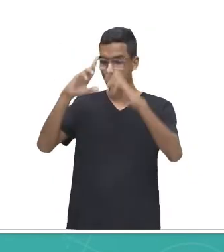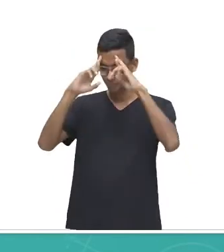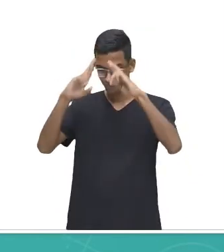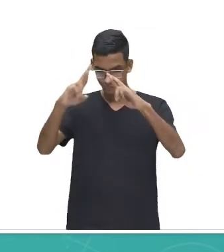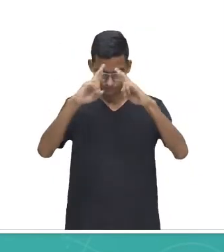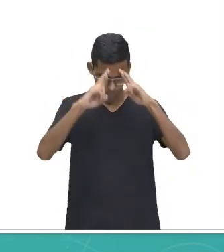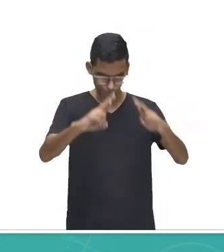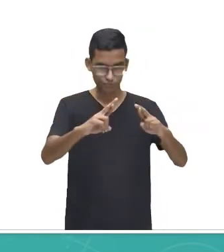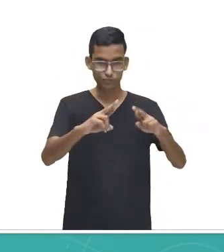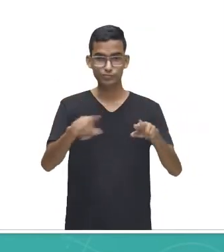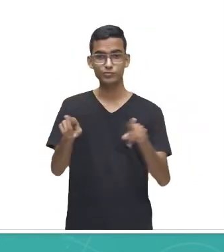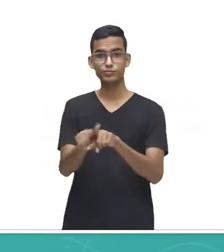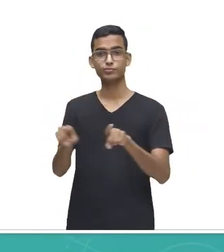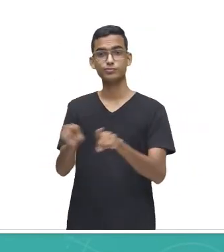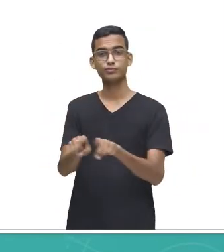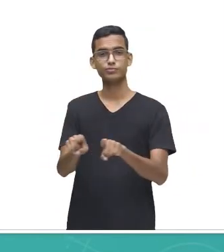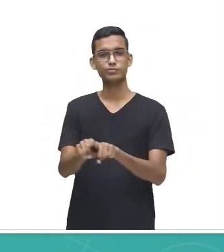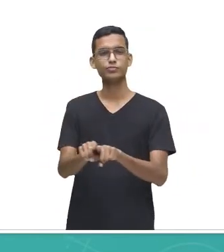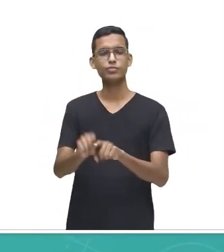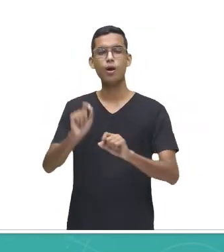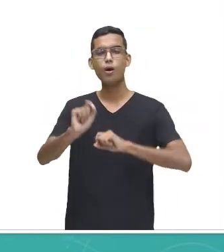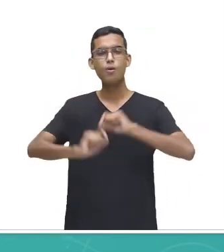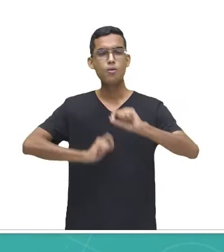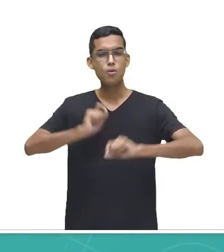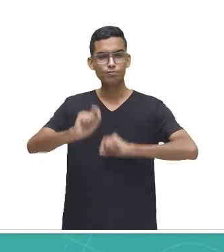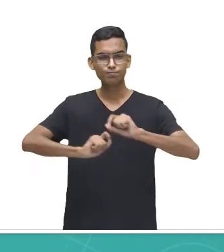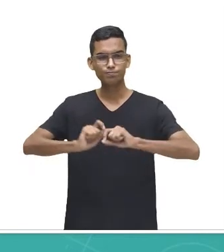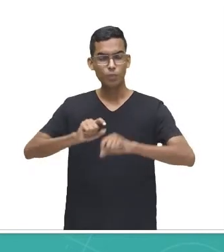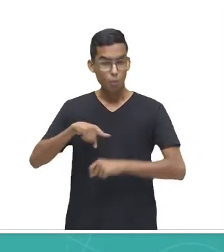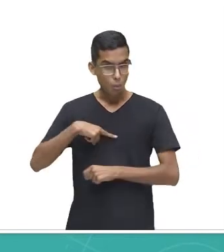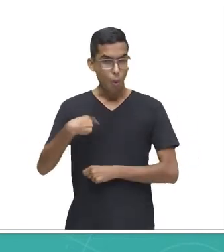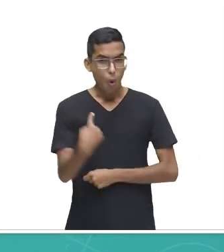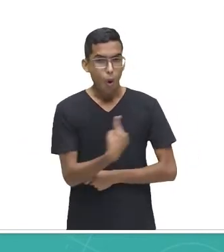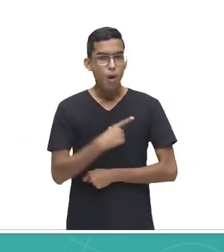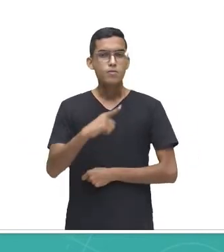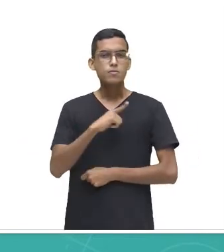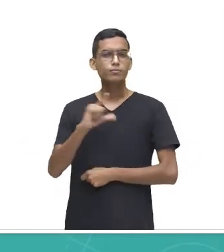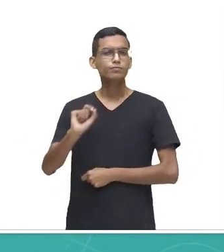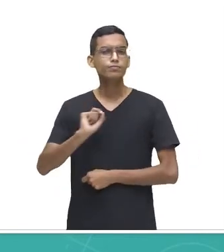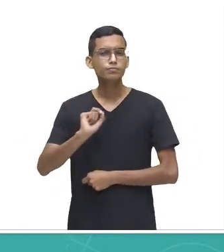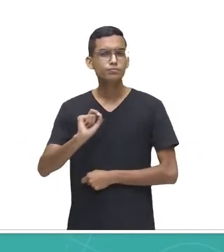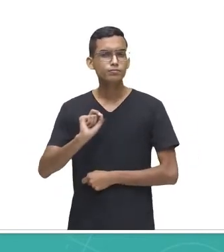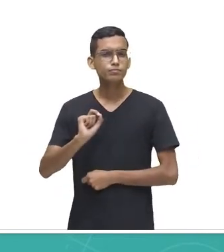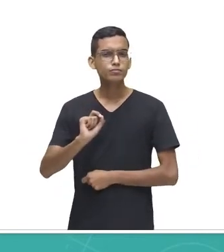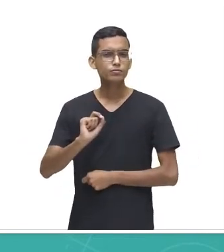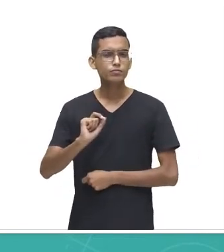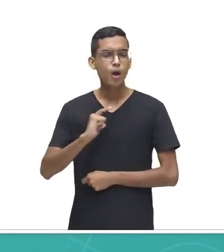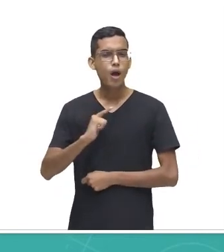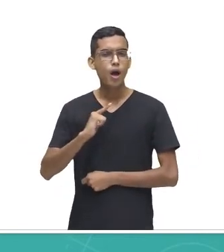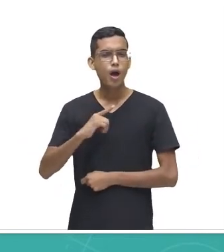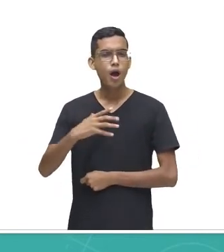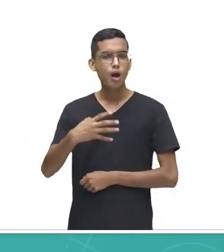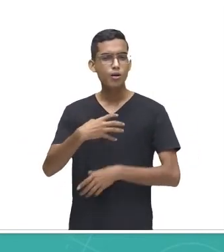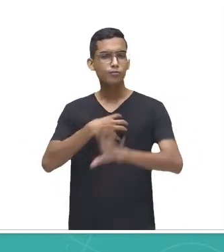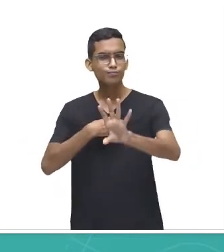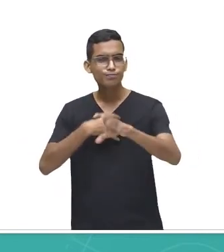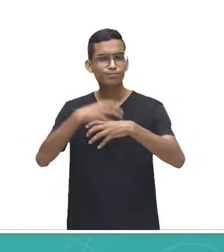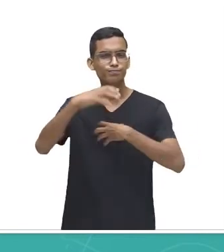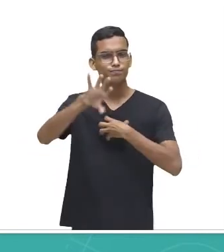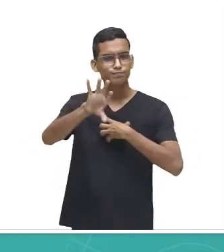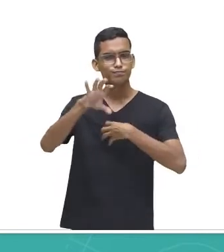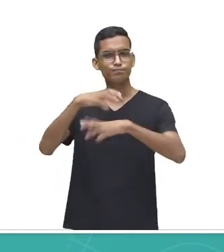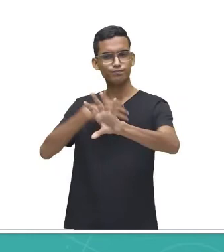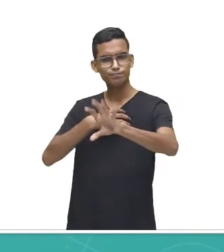também nós devemos ter uma grande empatia e uma